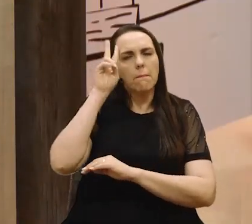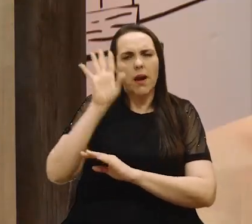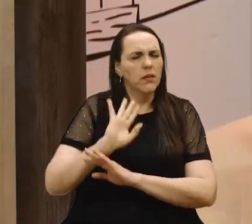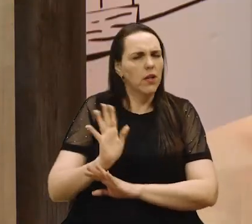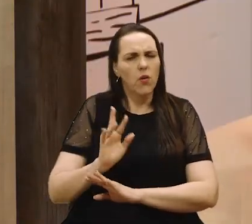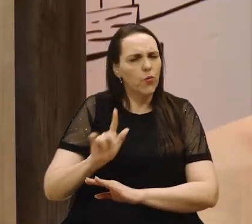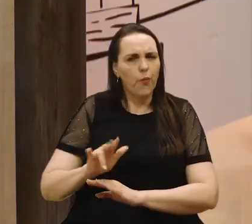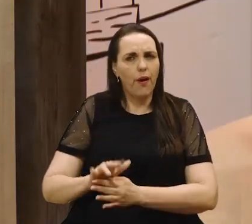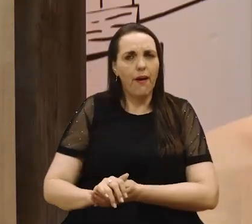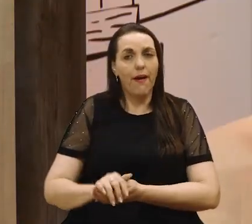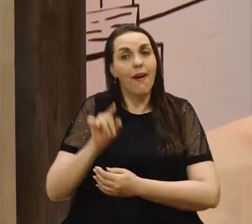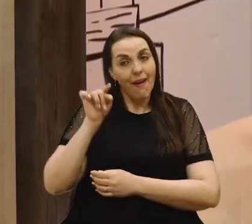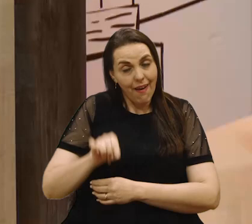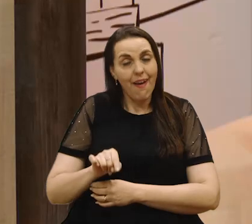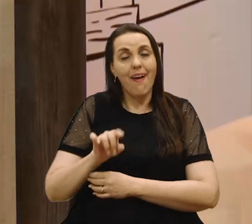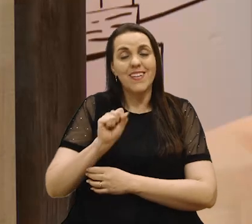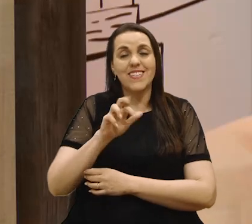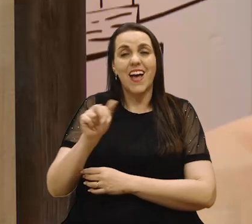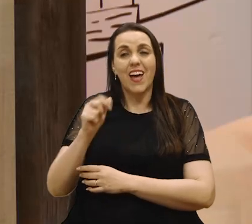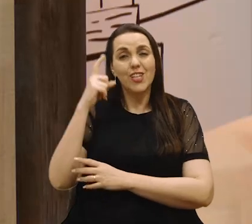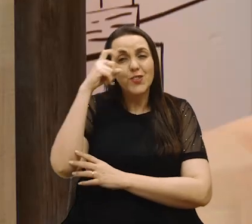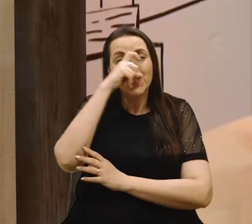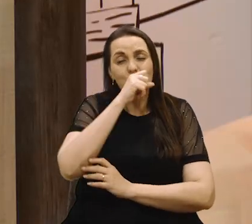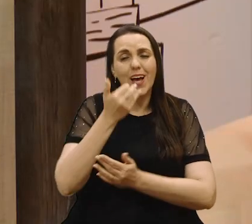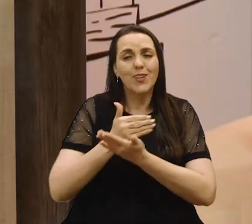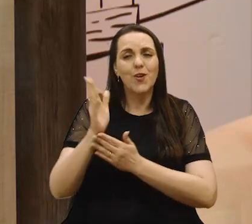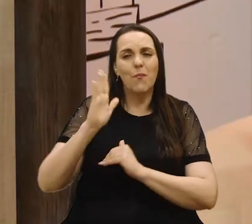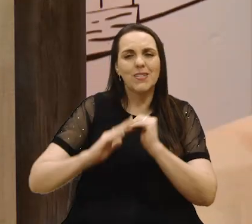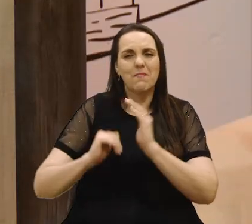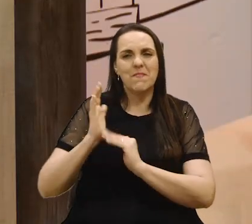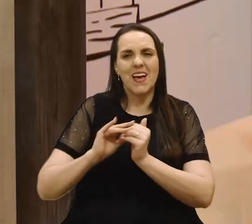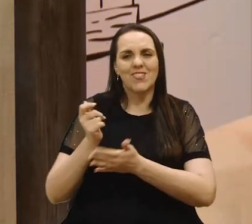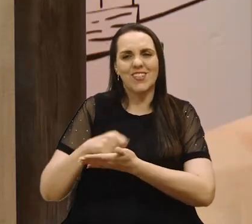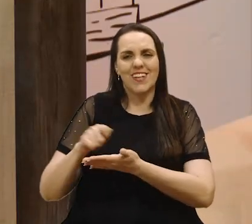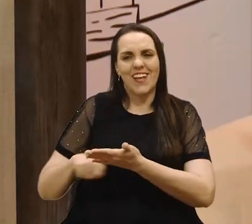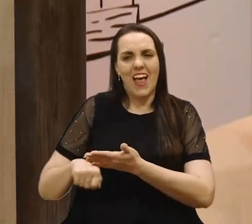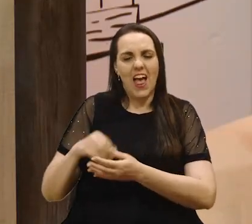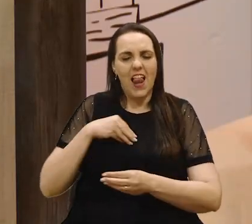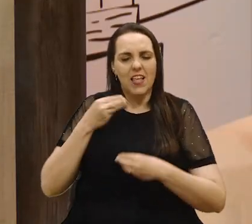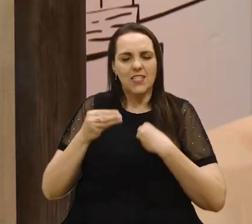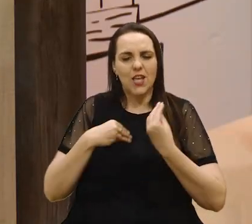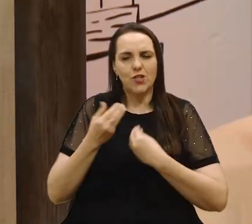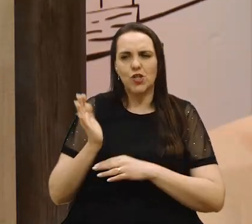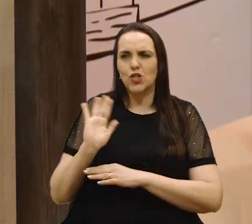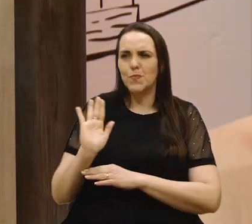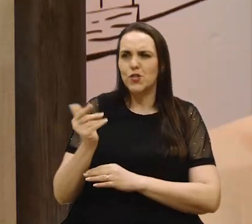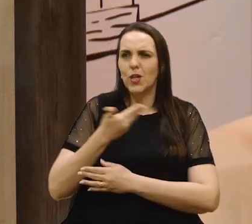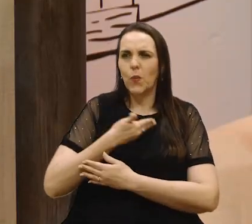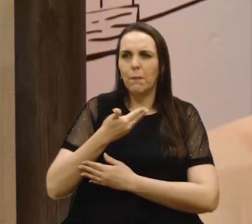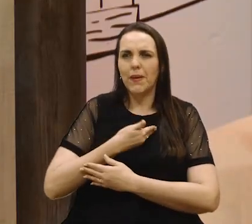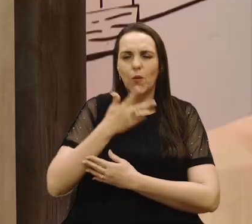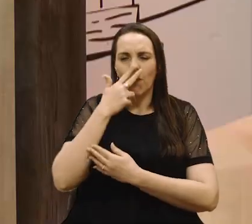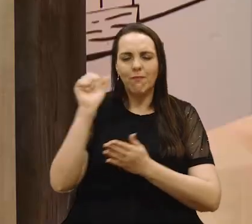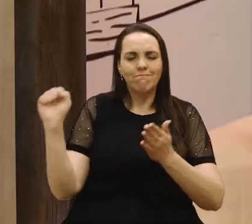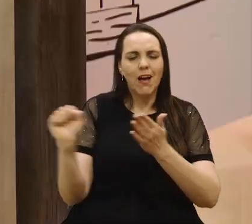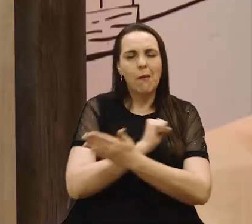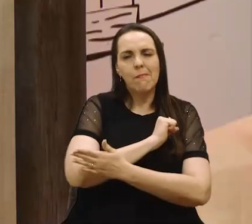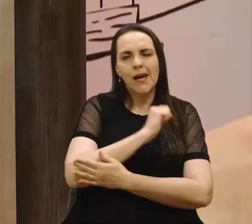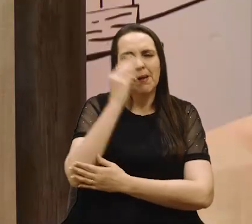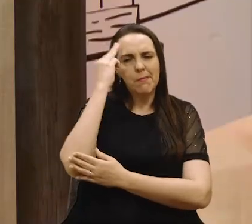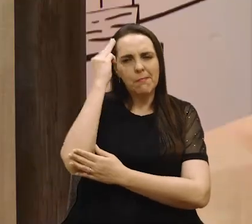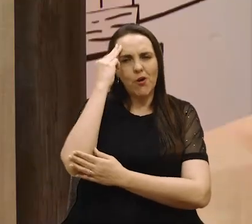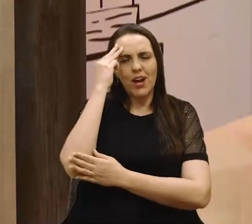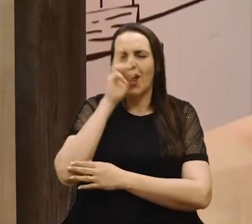revisitar nunca mais. E é isso que ela tem dificuldade no começo do exercício, porque ela sente que se despedir deles é como apagar a